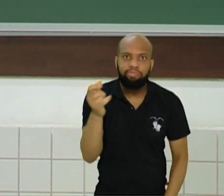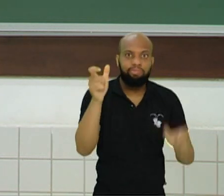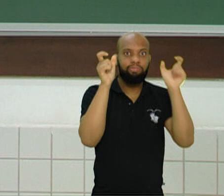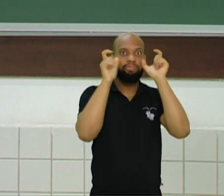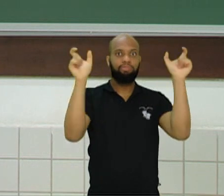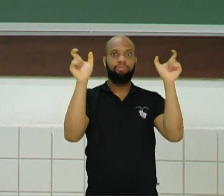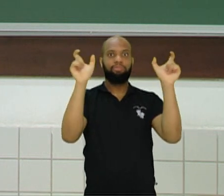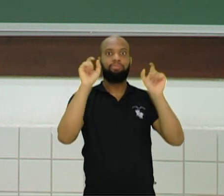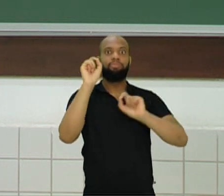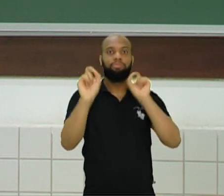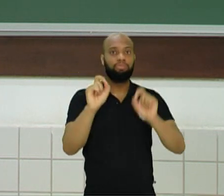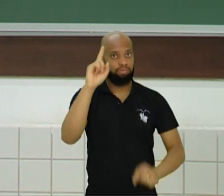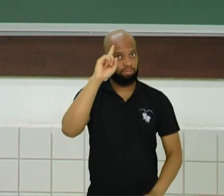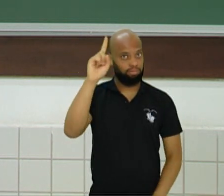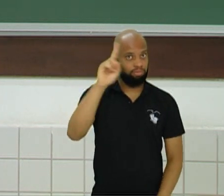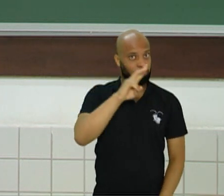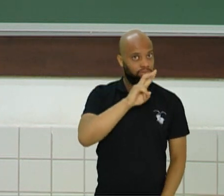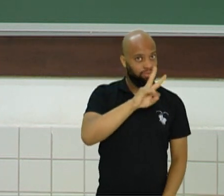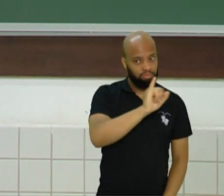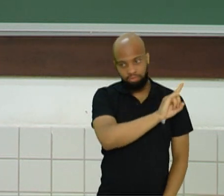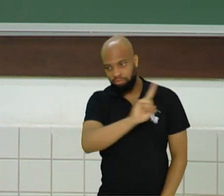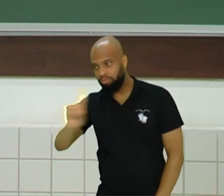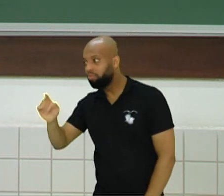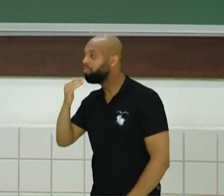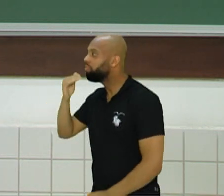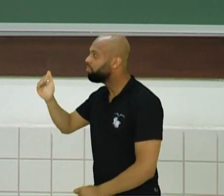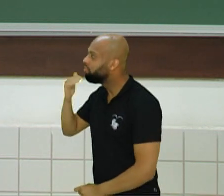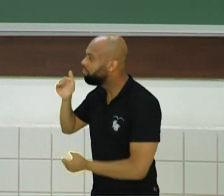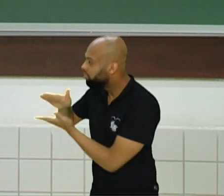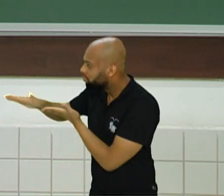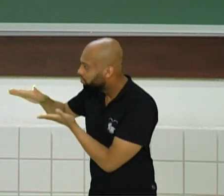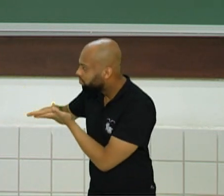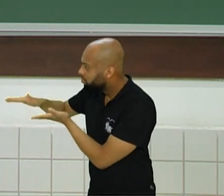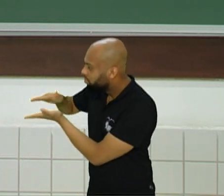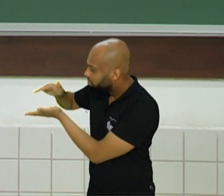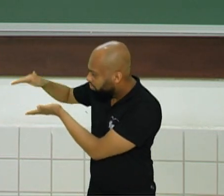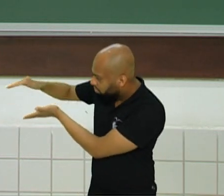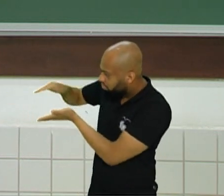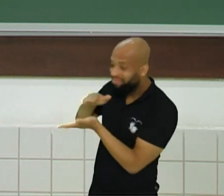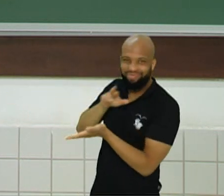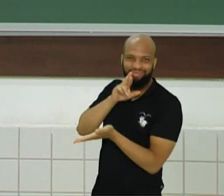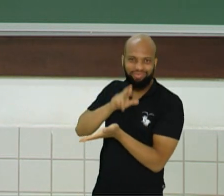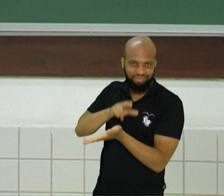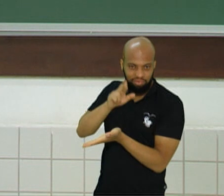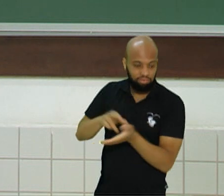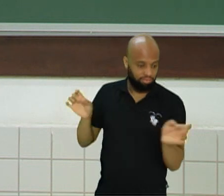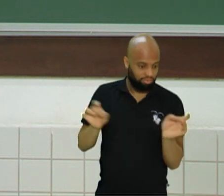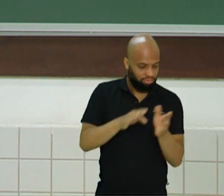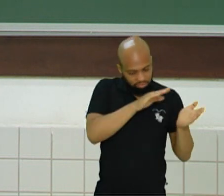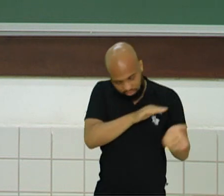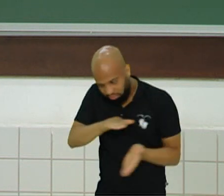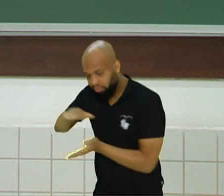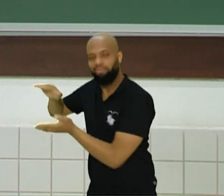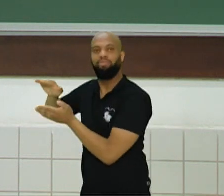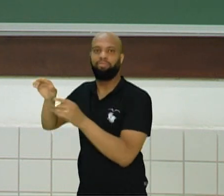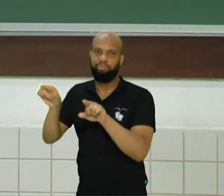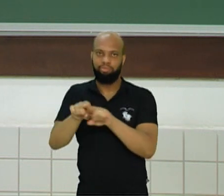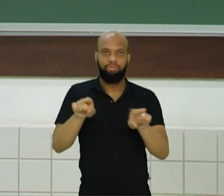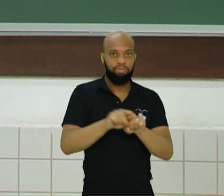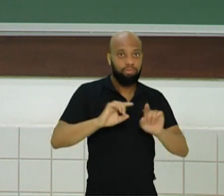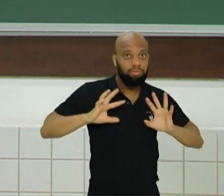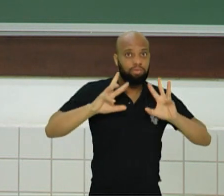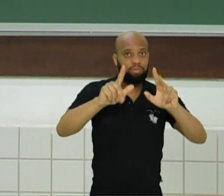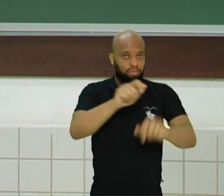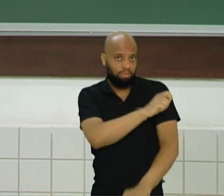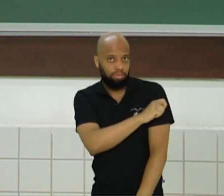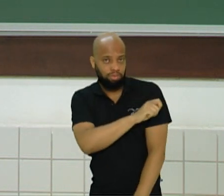às datas de retirada e devolução das atividades impressas na escola. E para todos os estudantes, tenham em